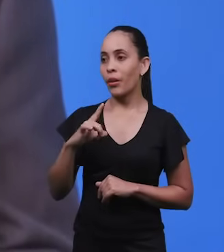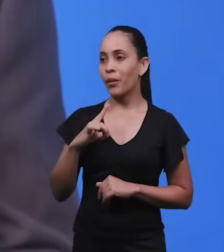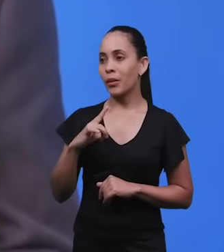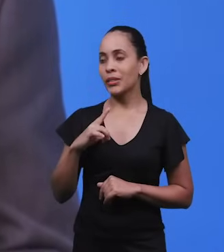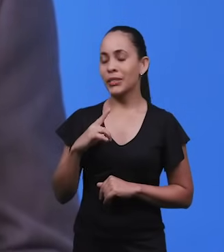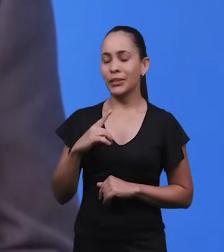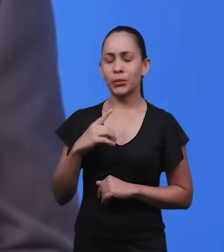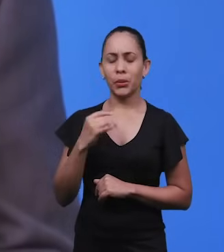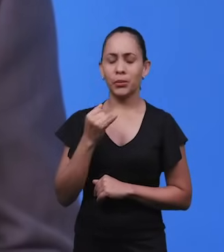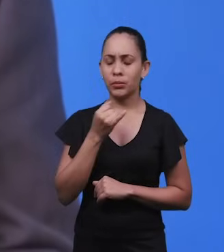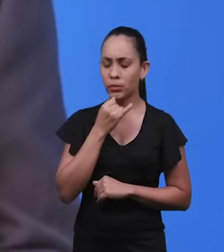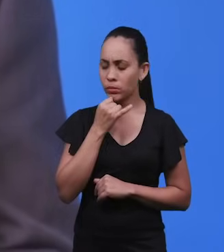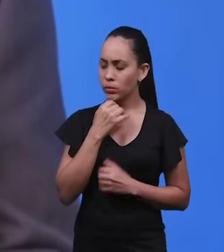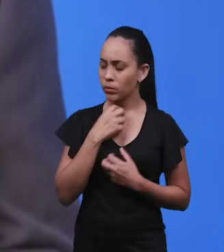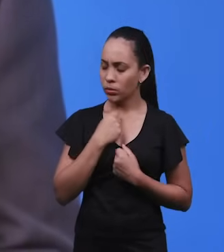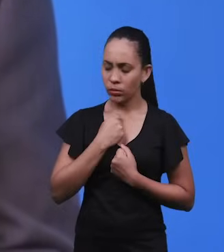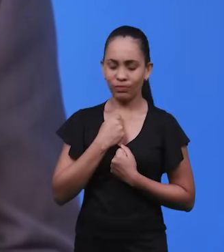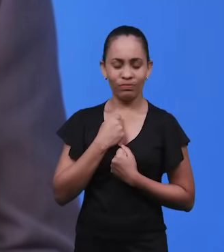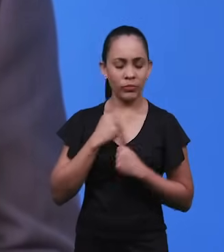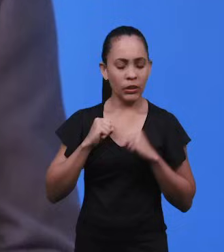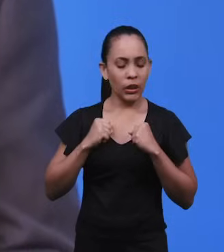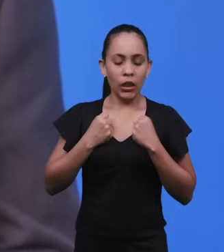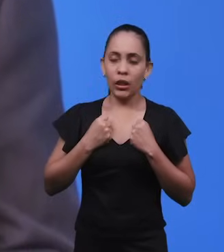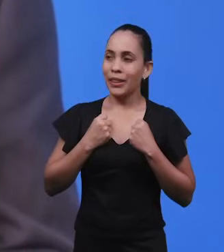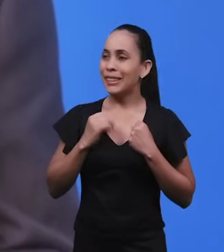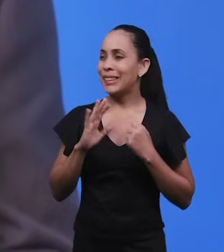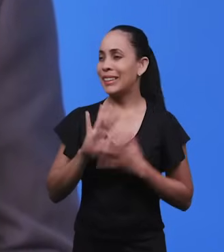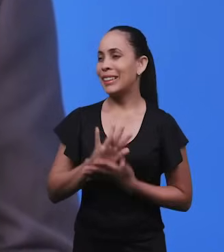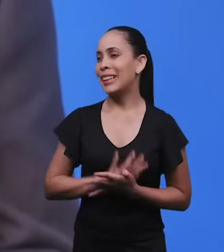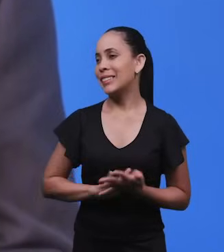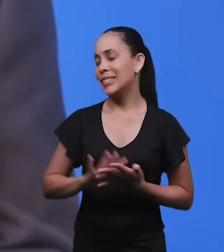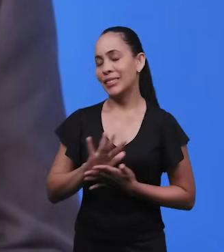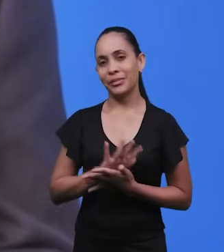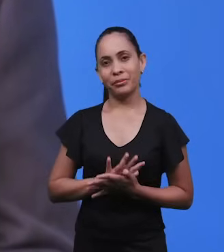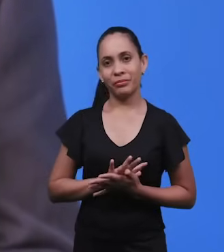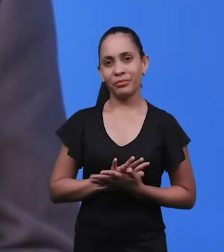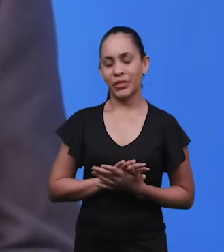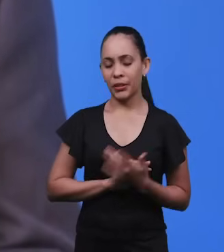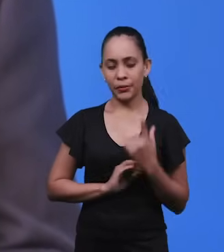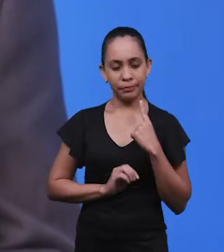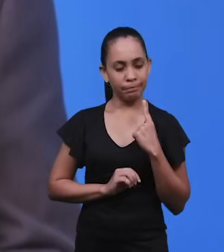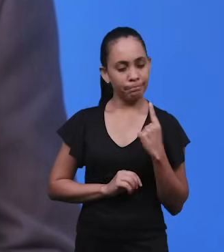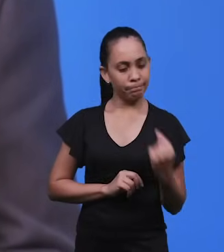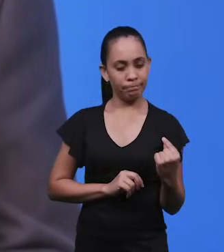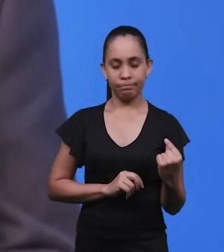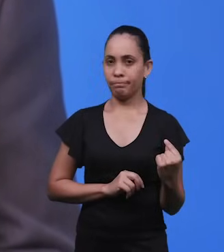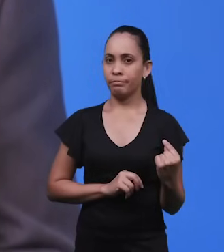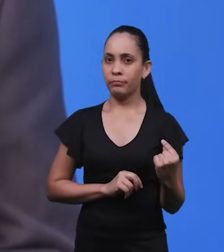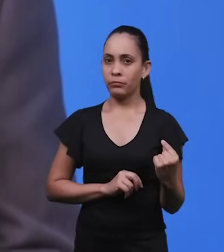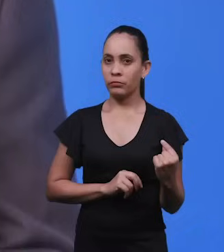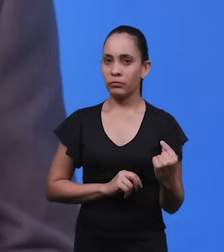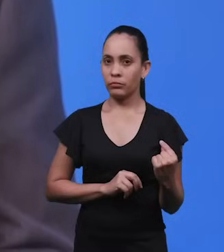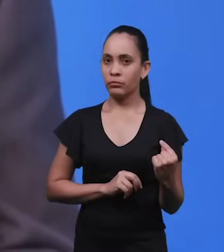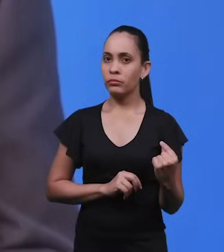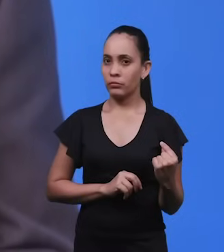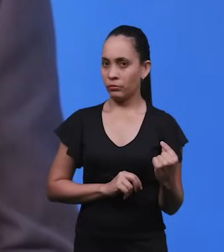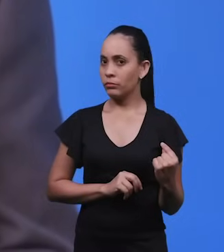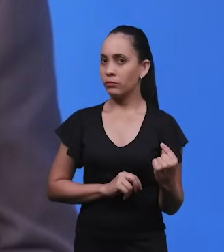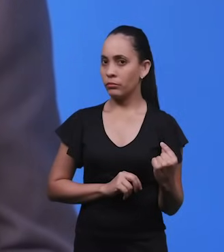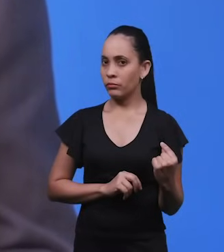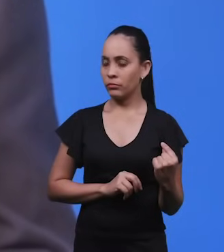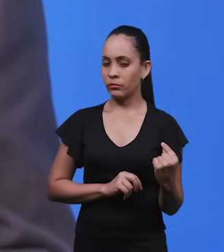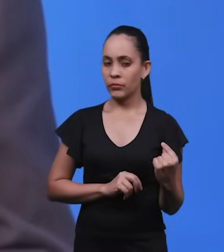estou completamente desanimado, não tenho ânimo para nada. Vou sair daqui e